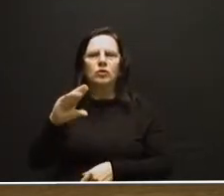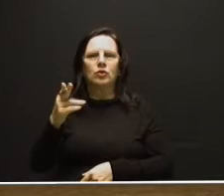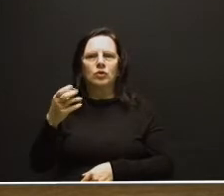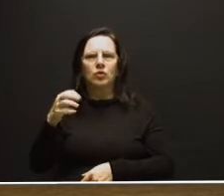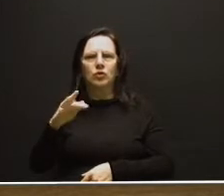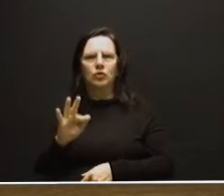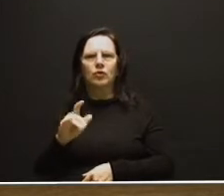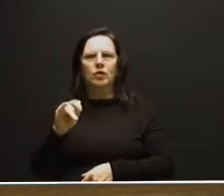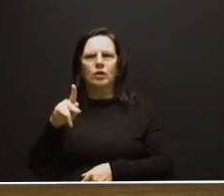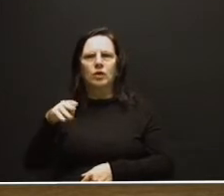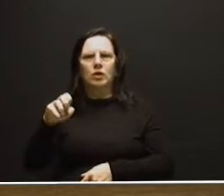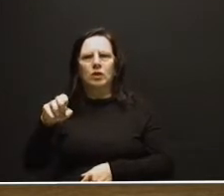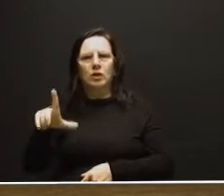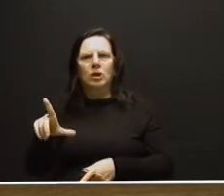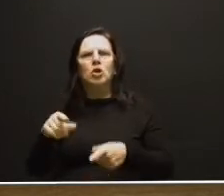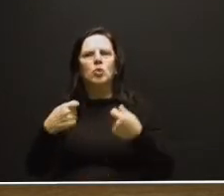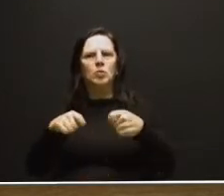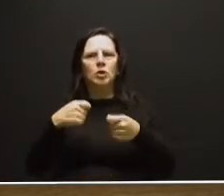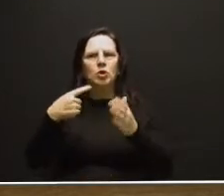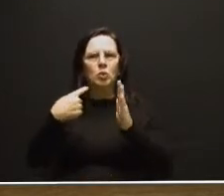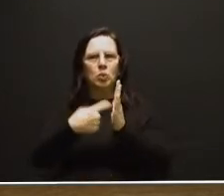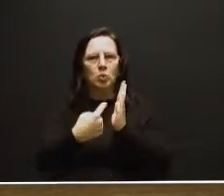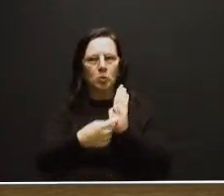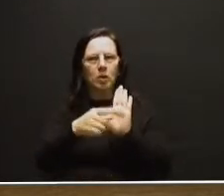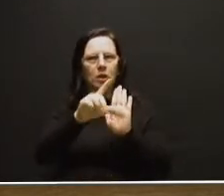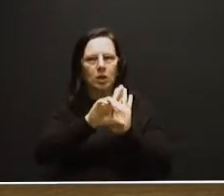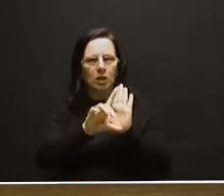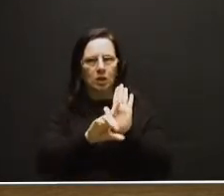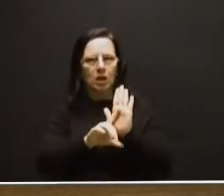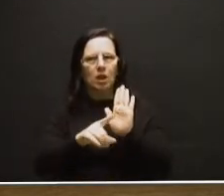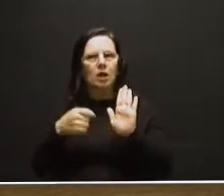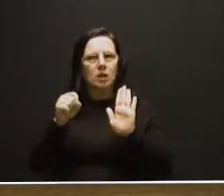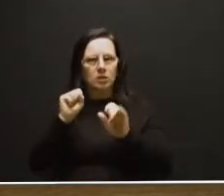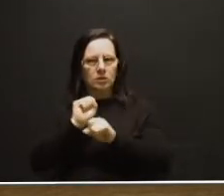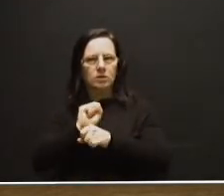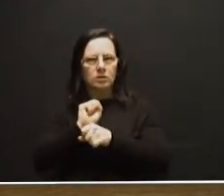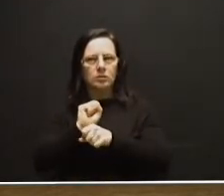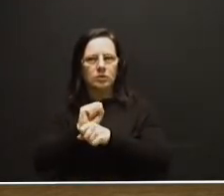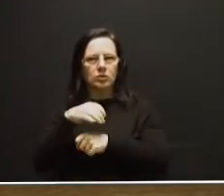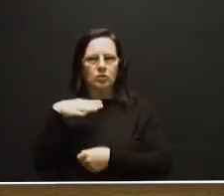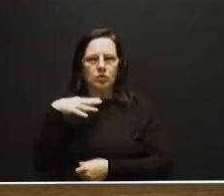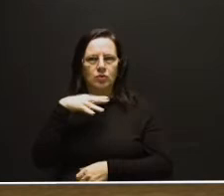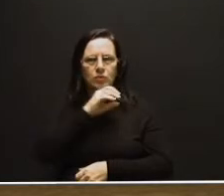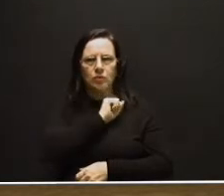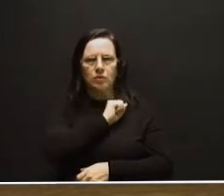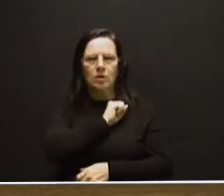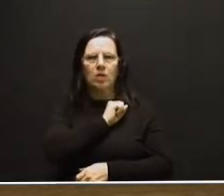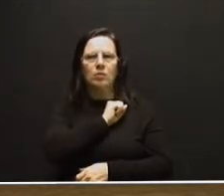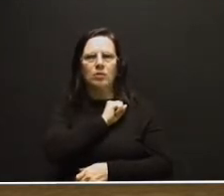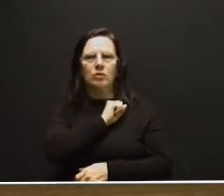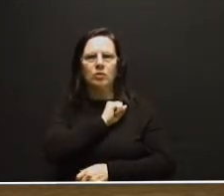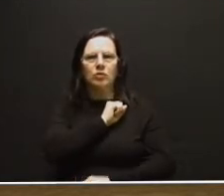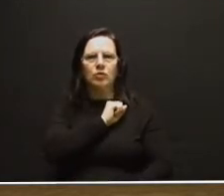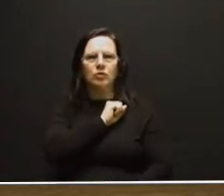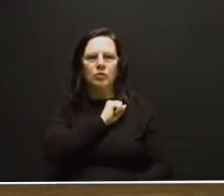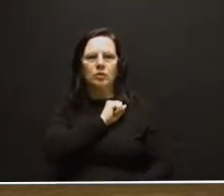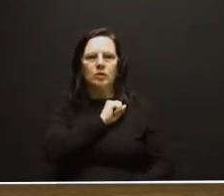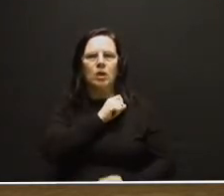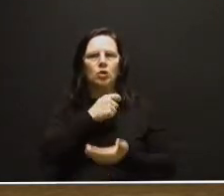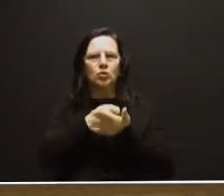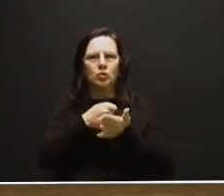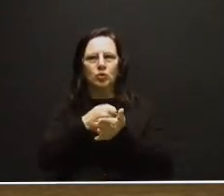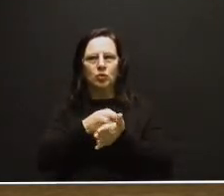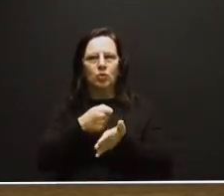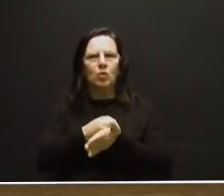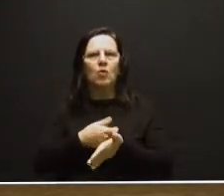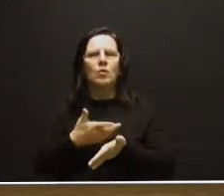merenda todos que precisam cumprir a lei e eu espero que com urgência já enviou indicação e vão estar cobrando essa